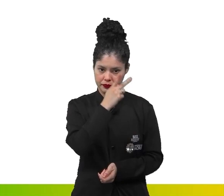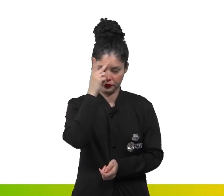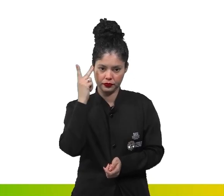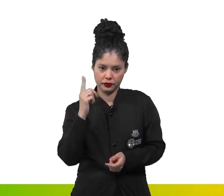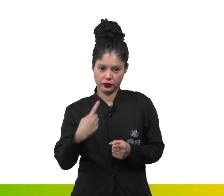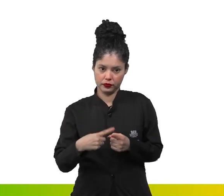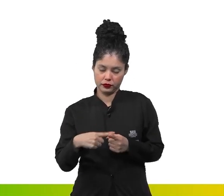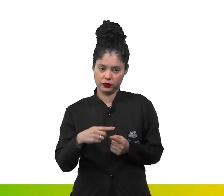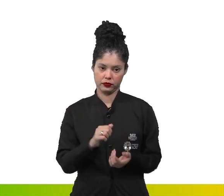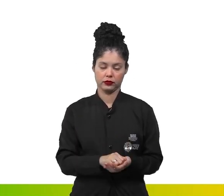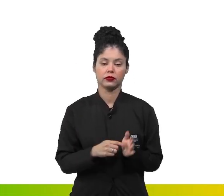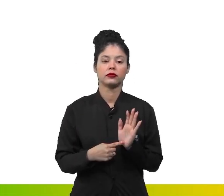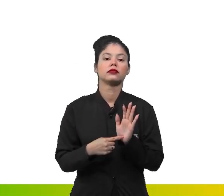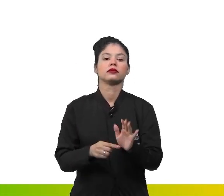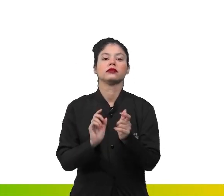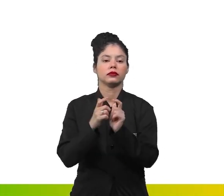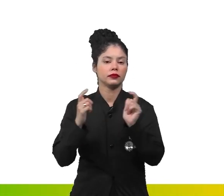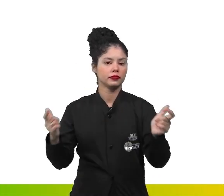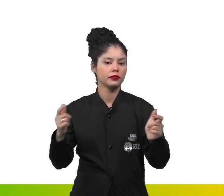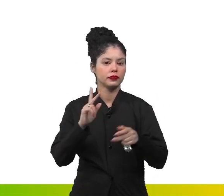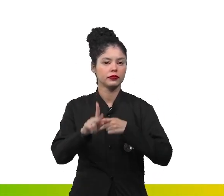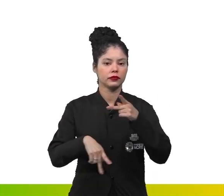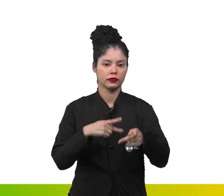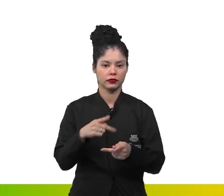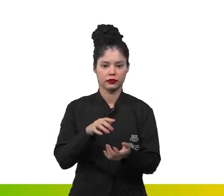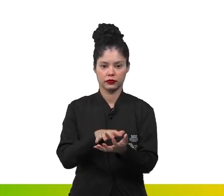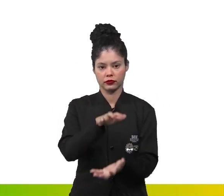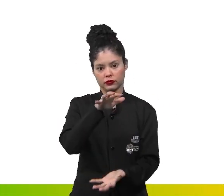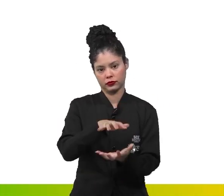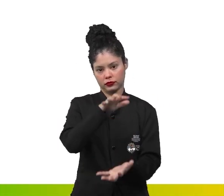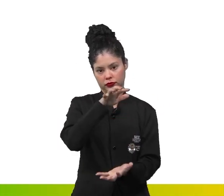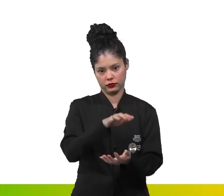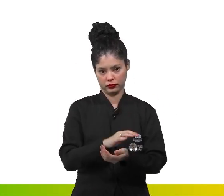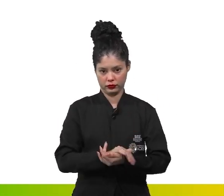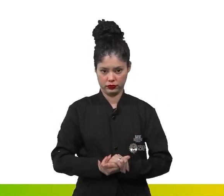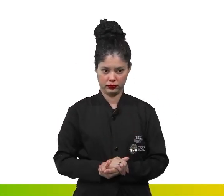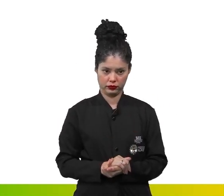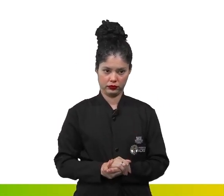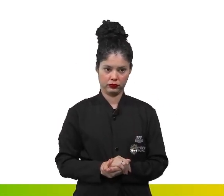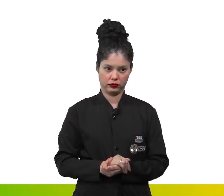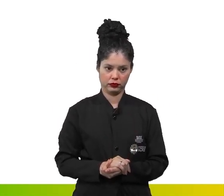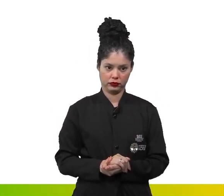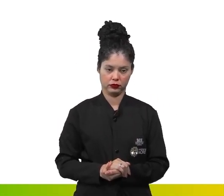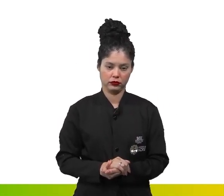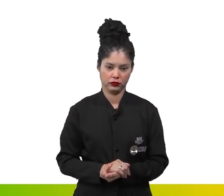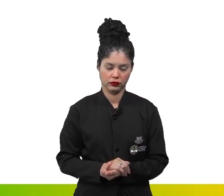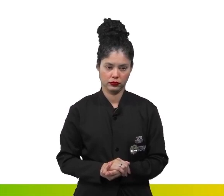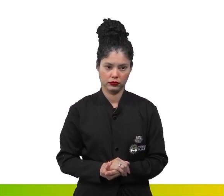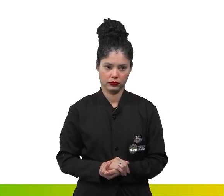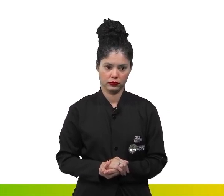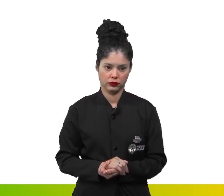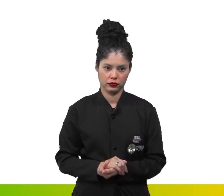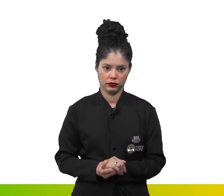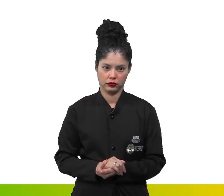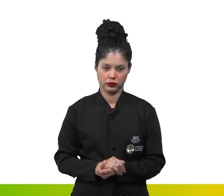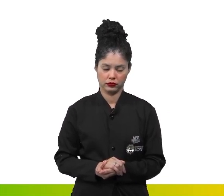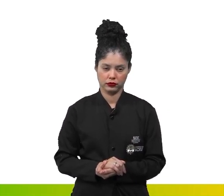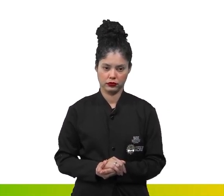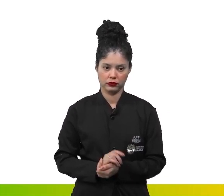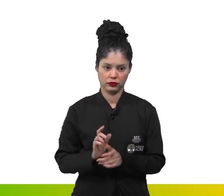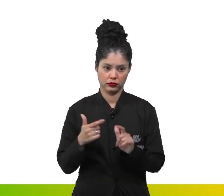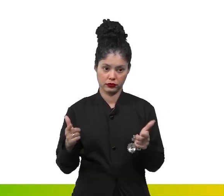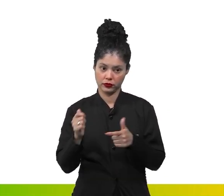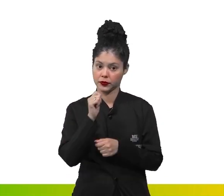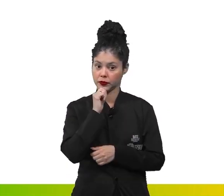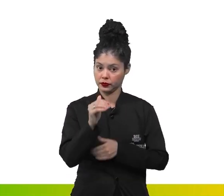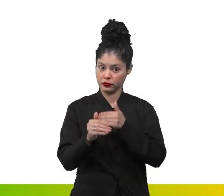Por quê? Porque mostra aí o aumento da população, que a gente chama de população idosa. E esse aumento